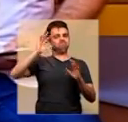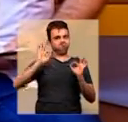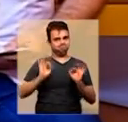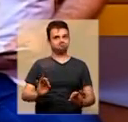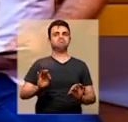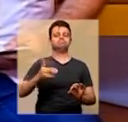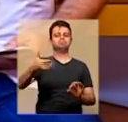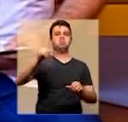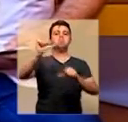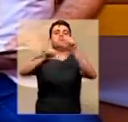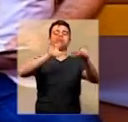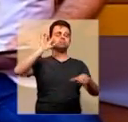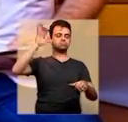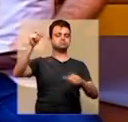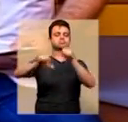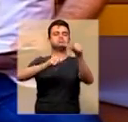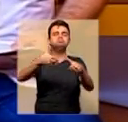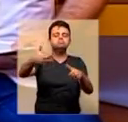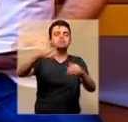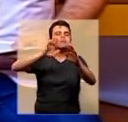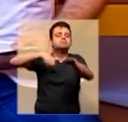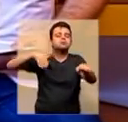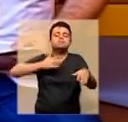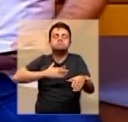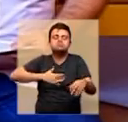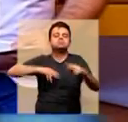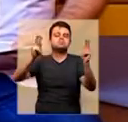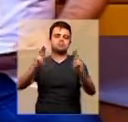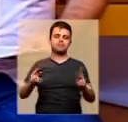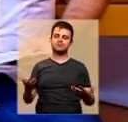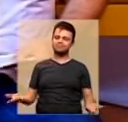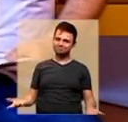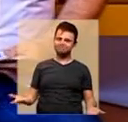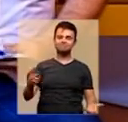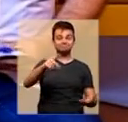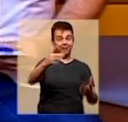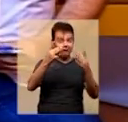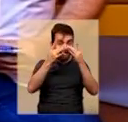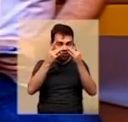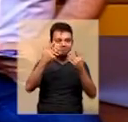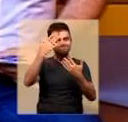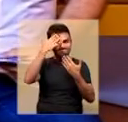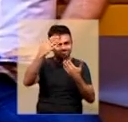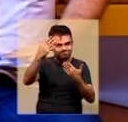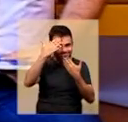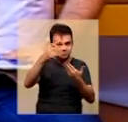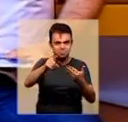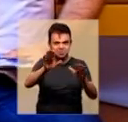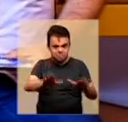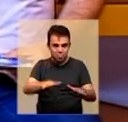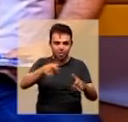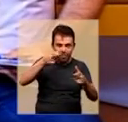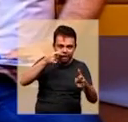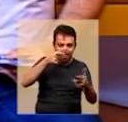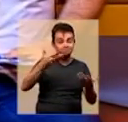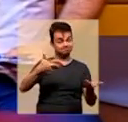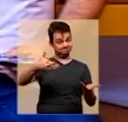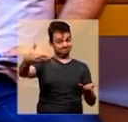que hoje é violento, que a gente possa ir para uma cultura de paz no trânsito também. Quero agradecer a sua audiência. Muito obrigado por ter ficado